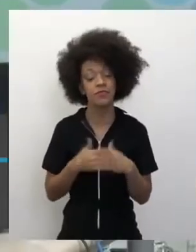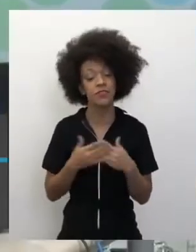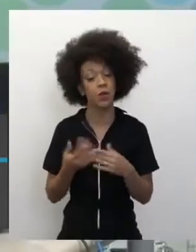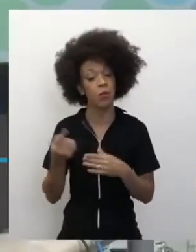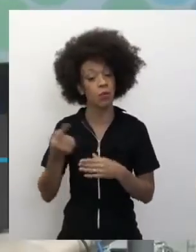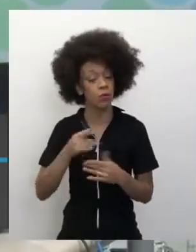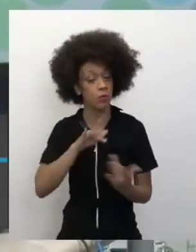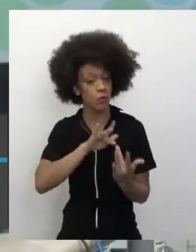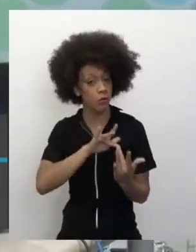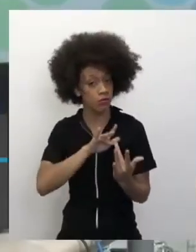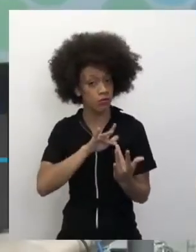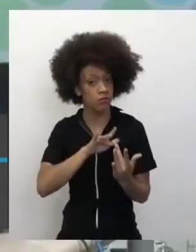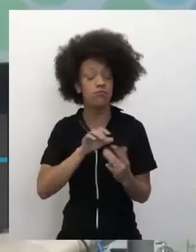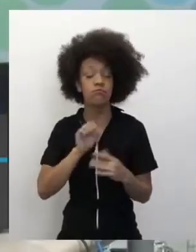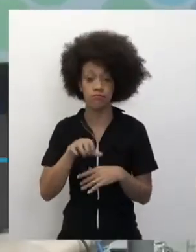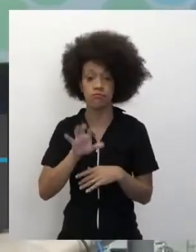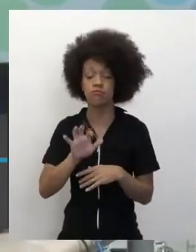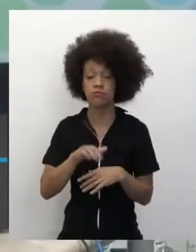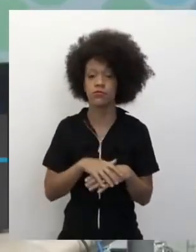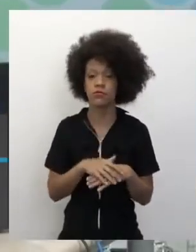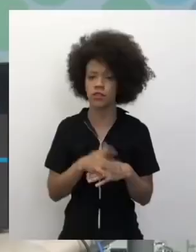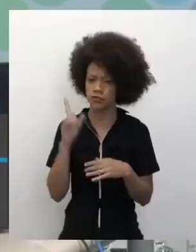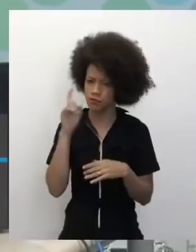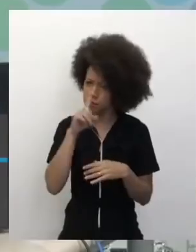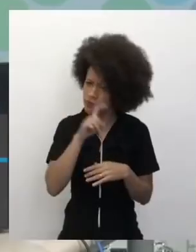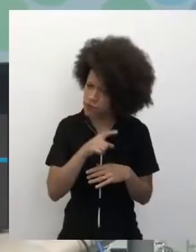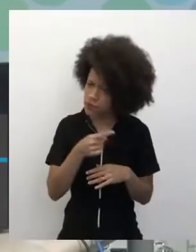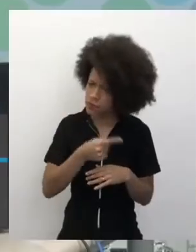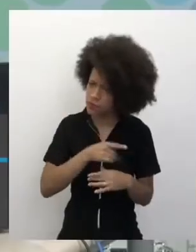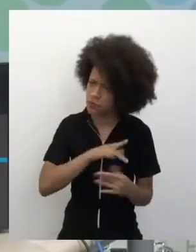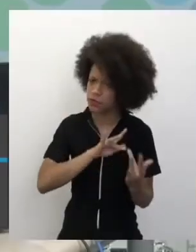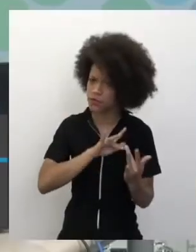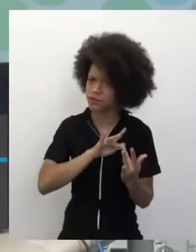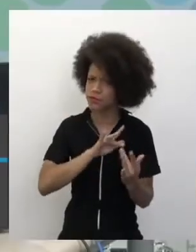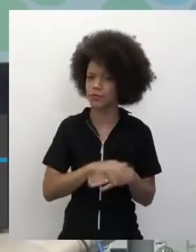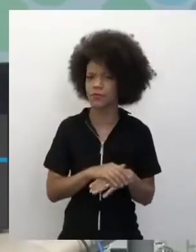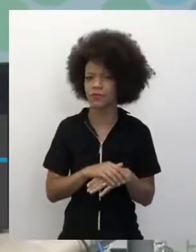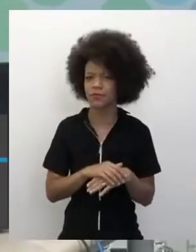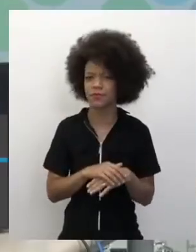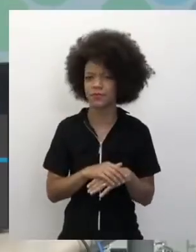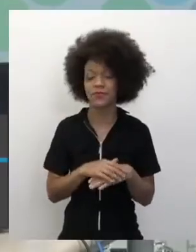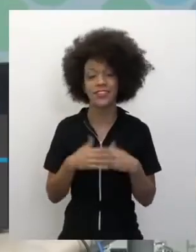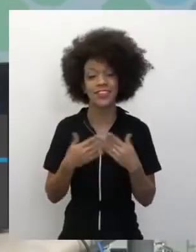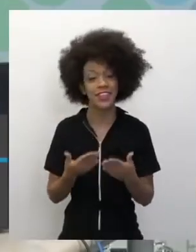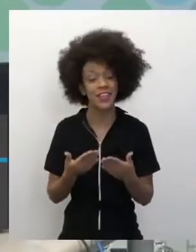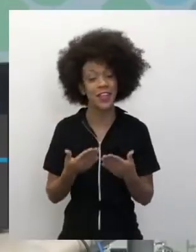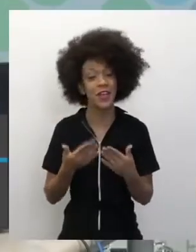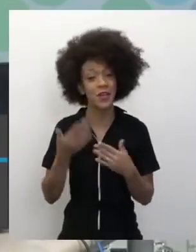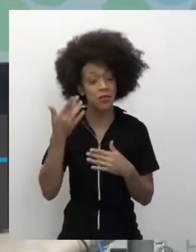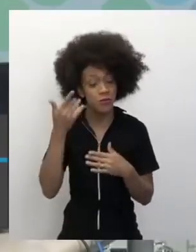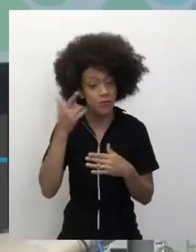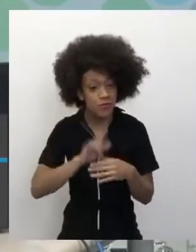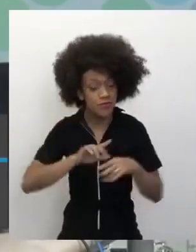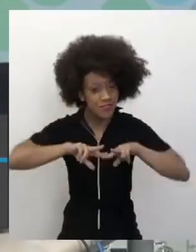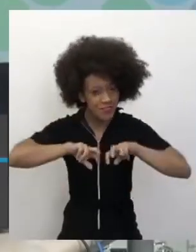primeiro contato. E é isso mesmo, vai ser difícil nesse primeiro contato. Para que vocês conseguissem